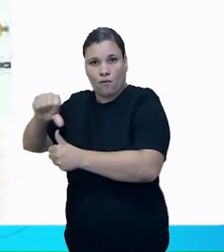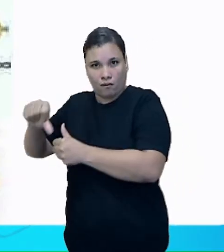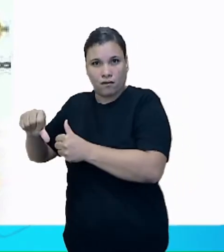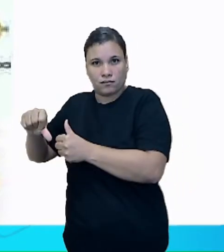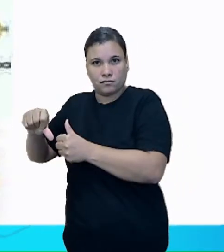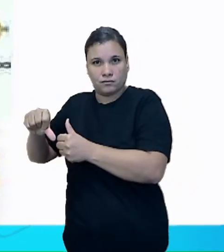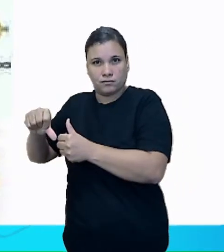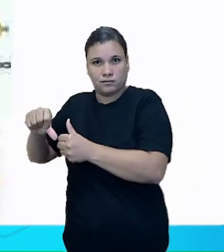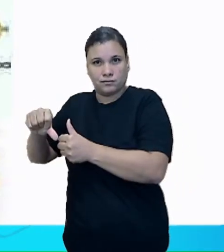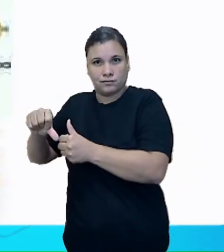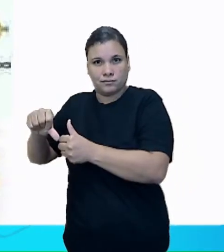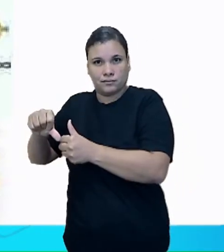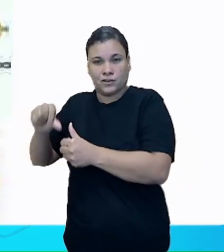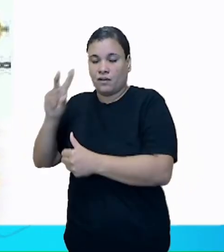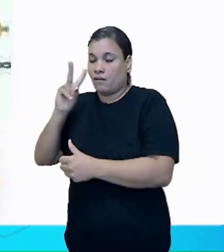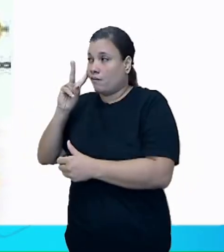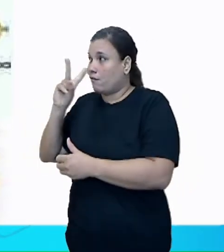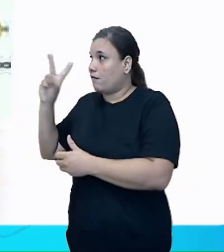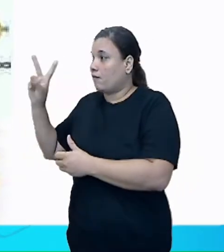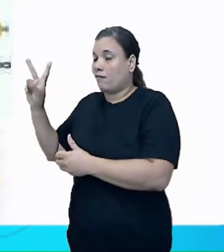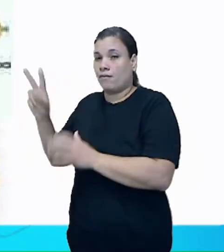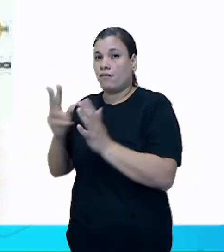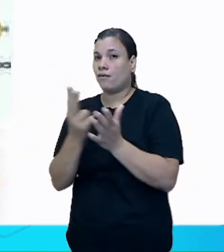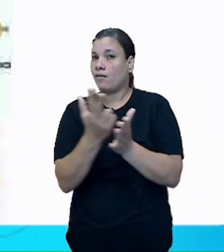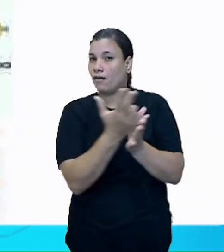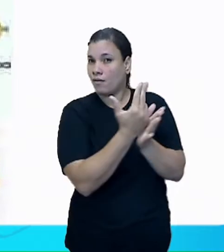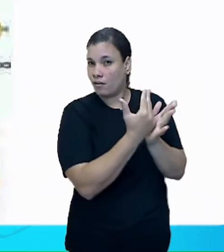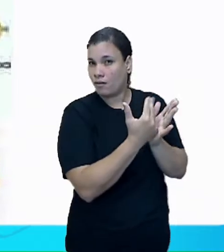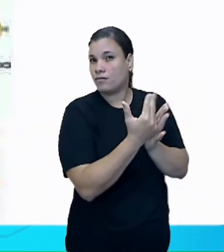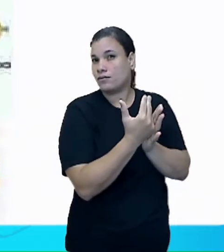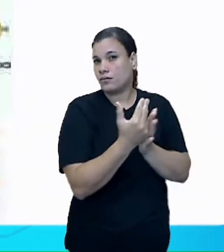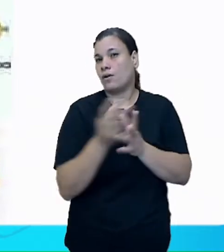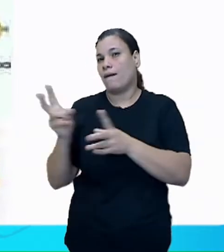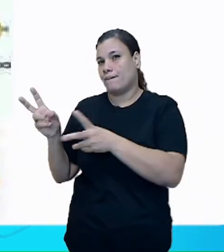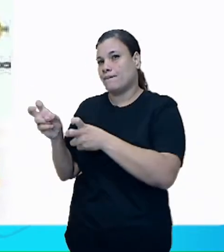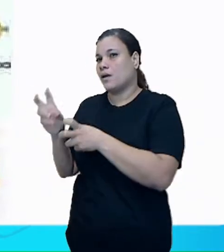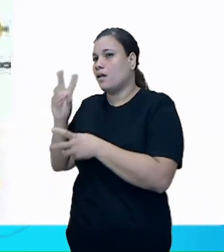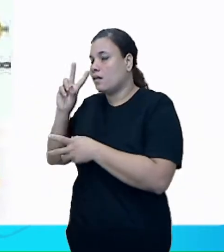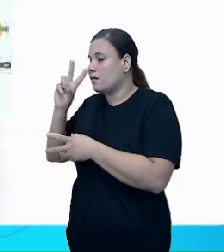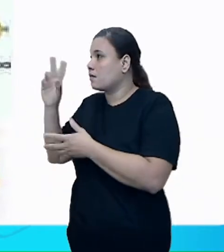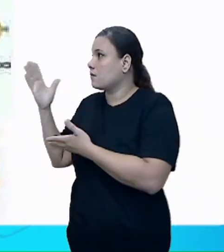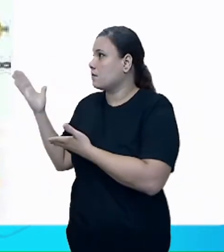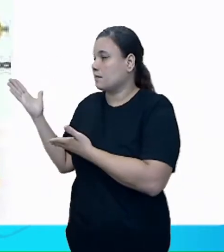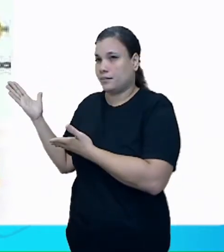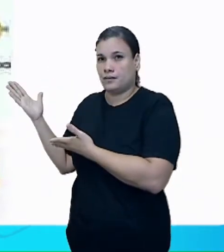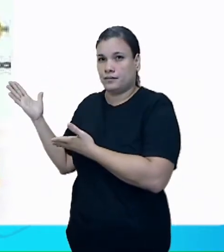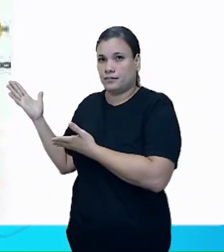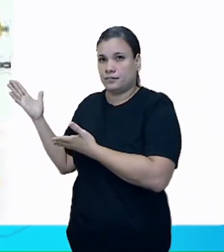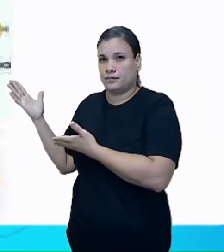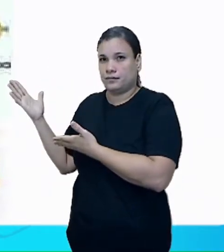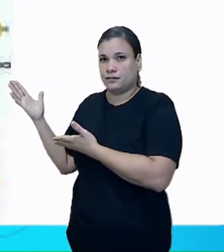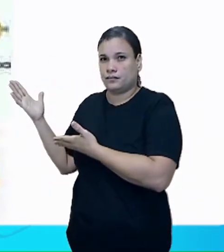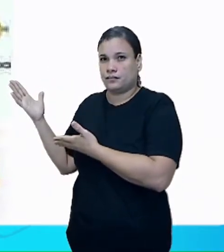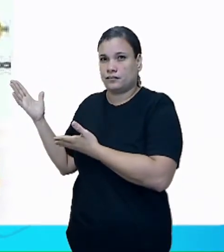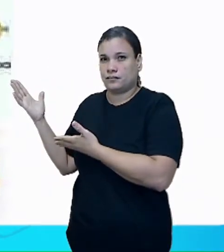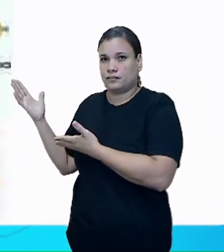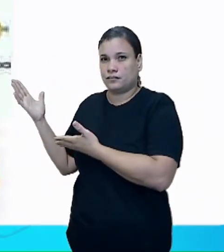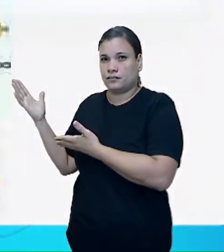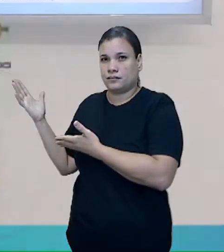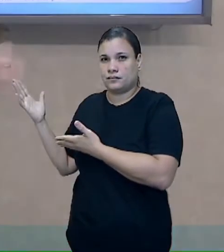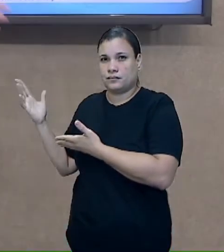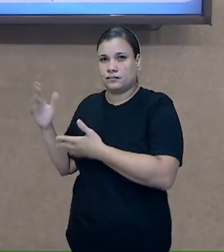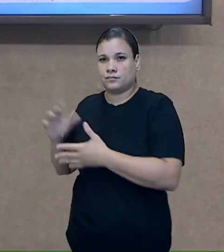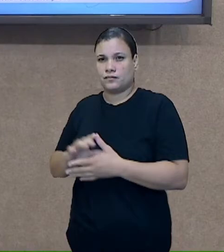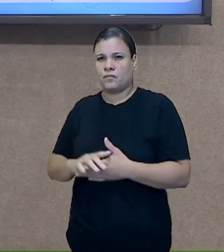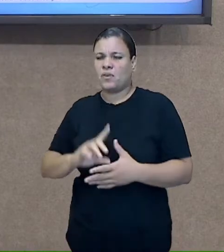depois dessa organização toda deste ser, desse amadurecimento desse ser, aí nós vamos